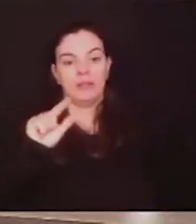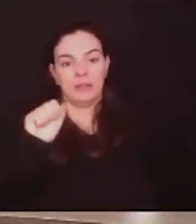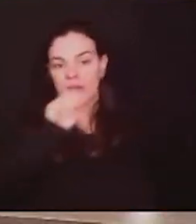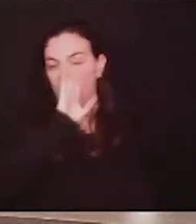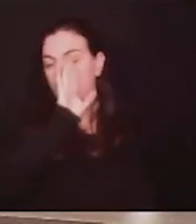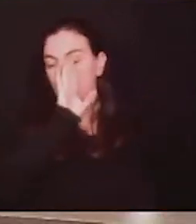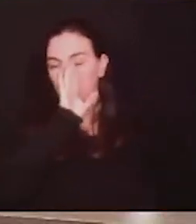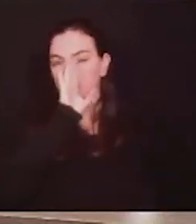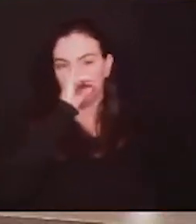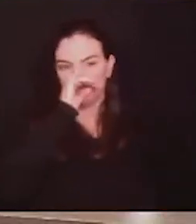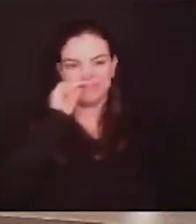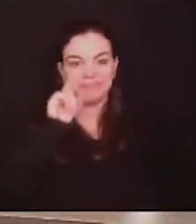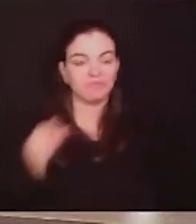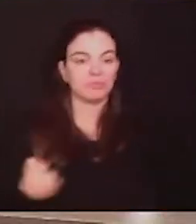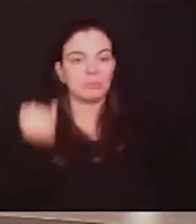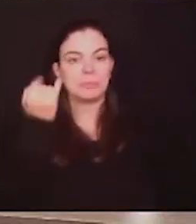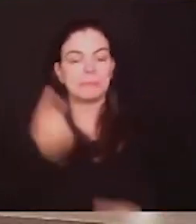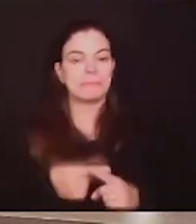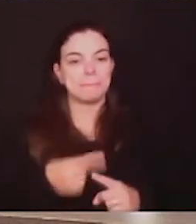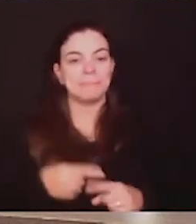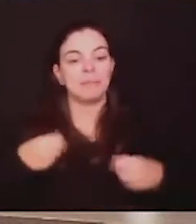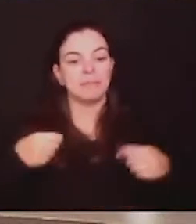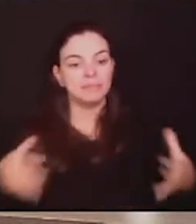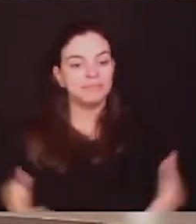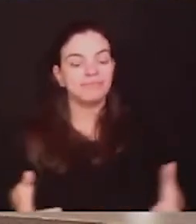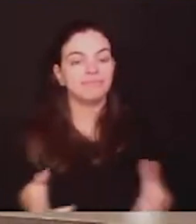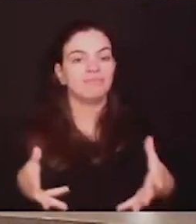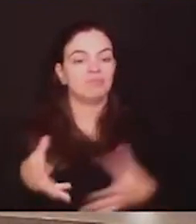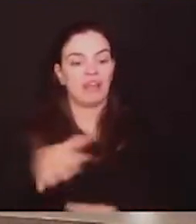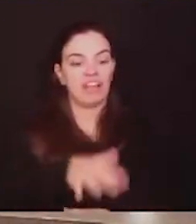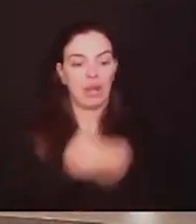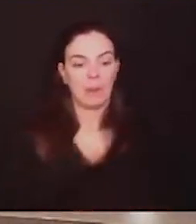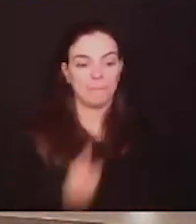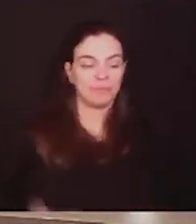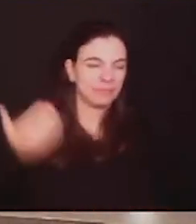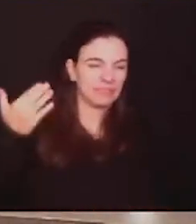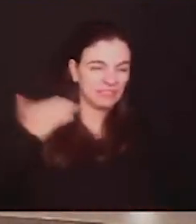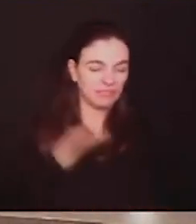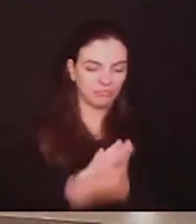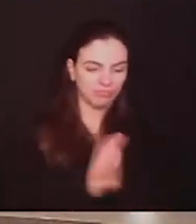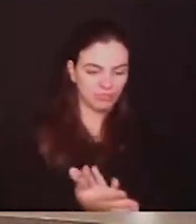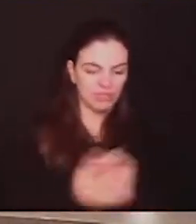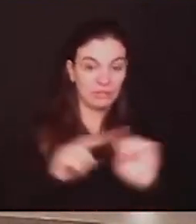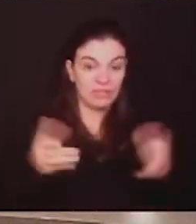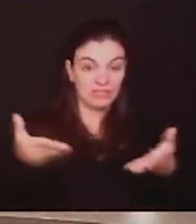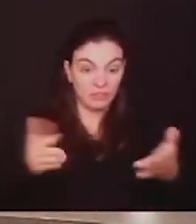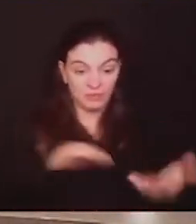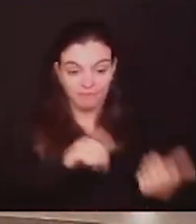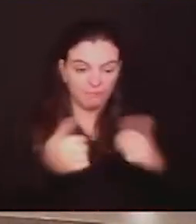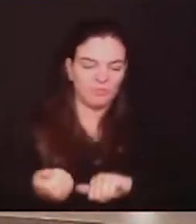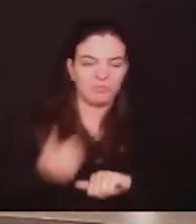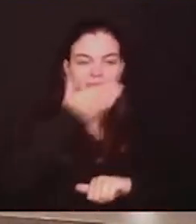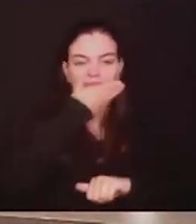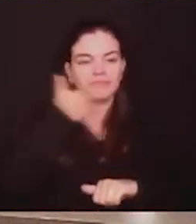a Participação Popular num espaço público que estava degradado e hoje está a ano à disposição de toda a